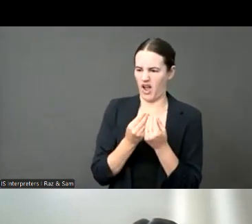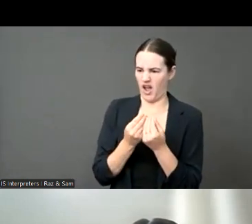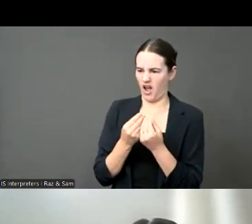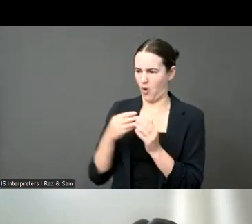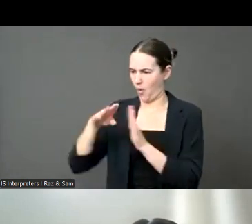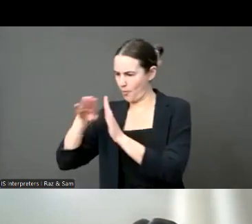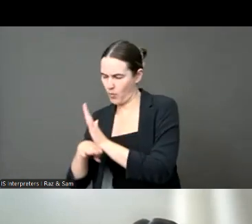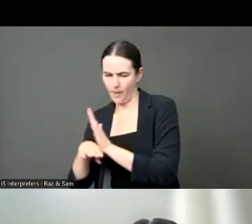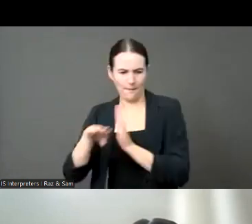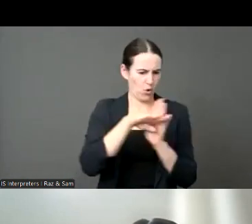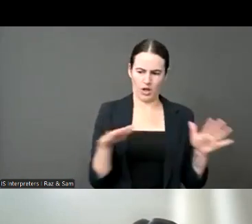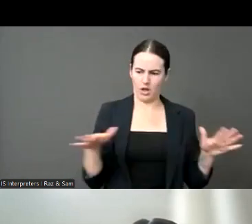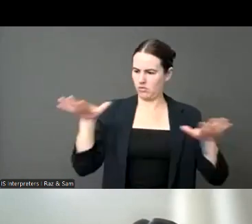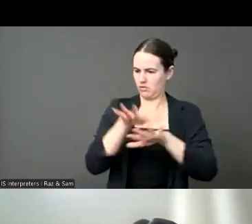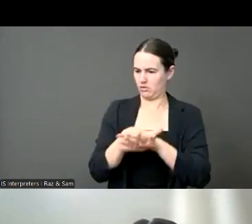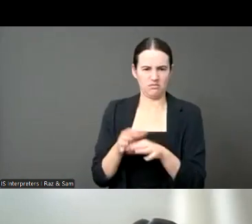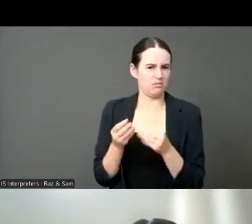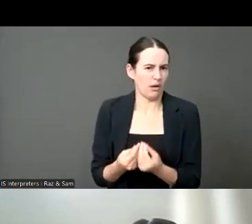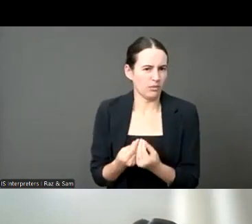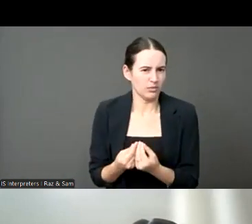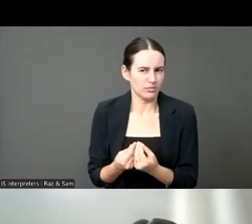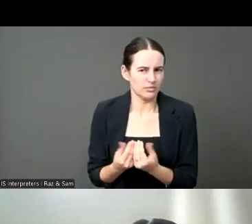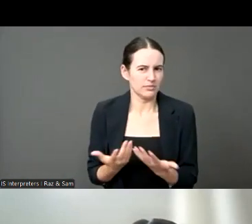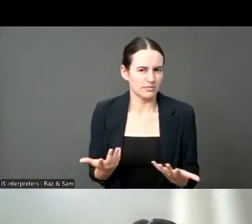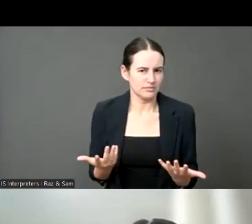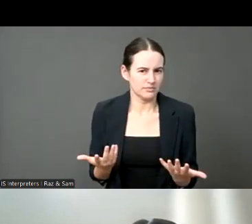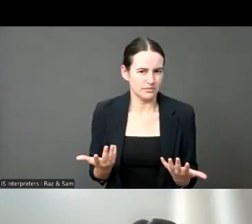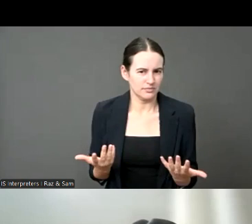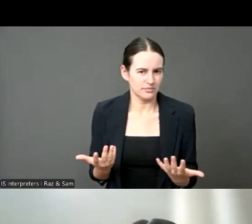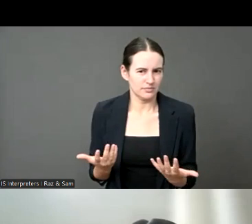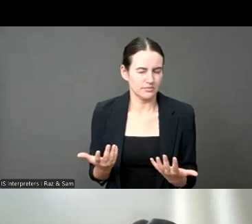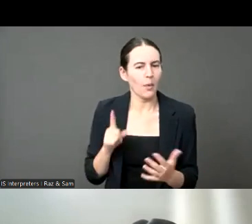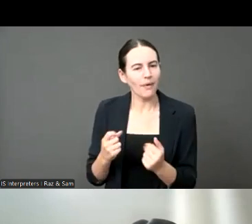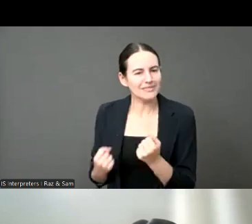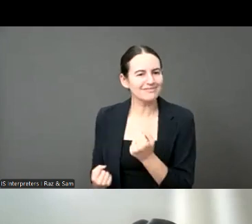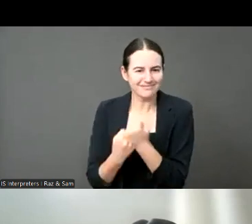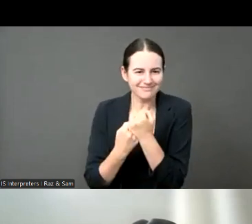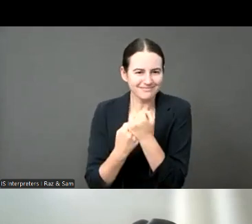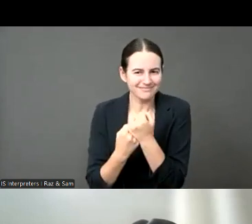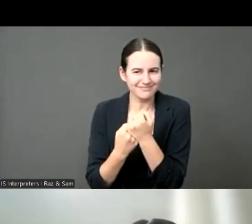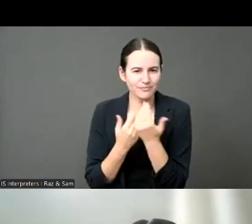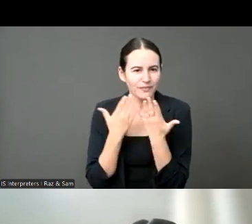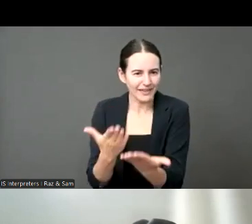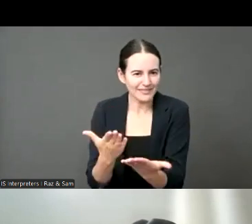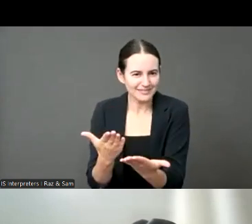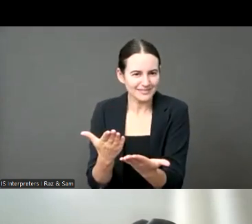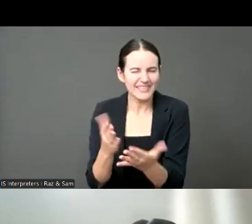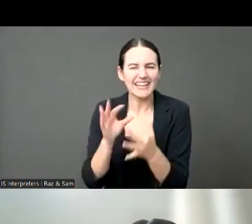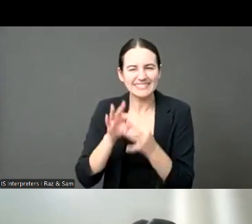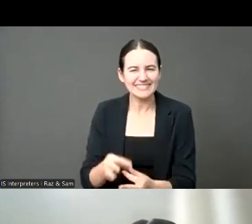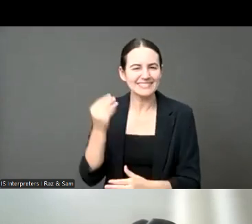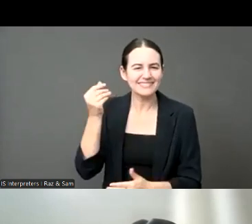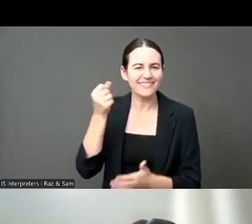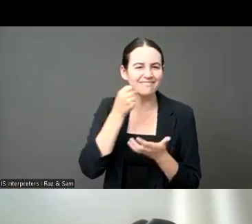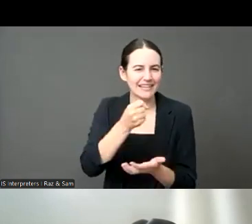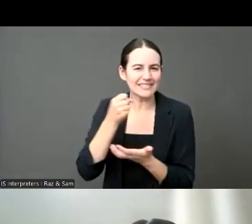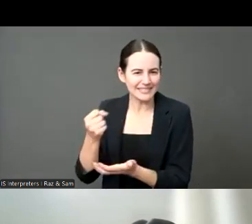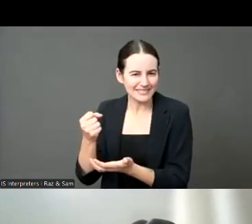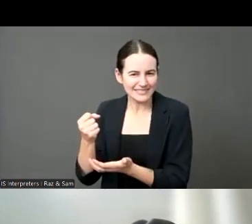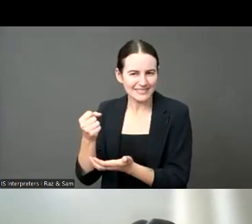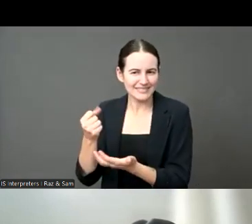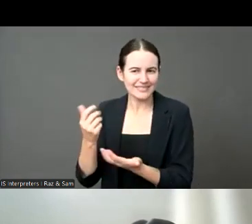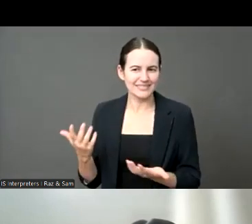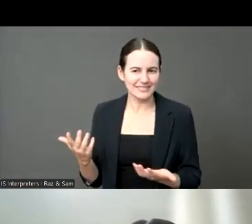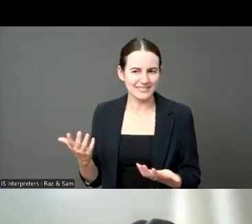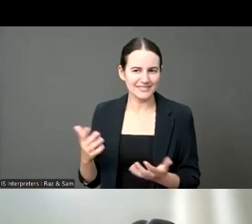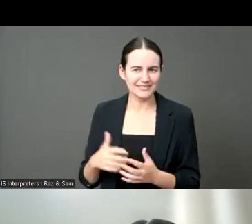Como podemos integrar isso nos programas de uma maneira que seja organizada? Nós precisamos focalizar também nos